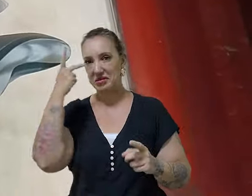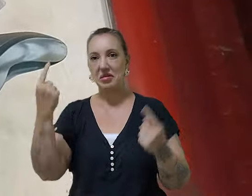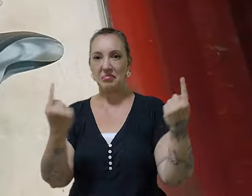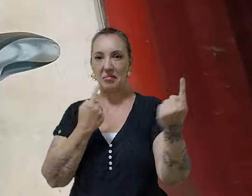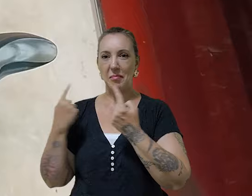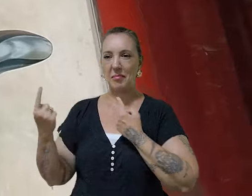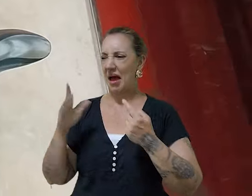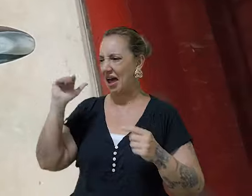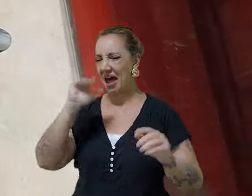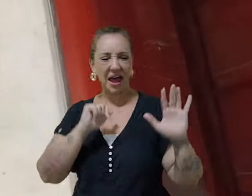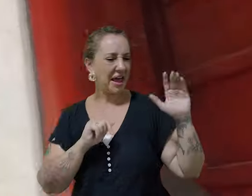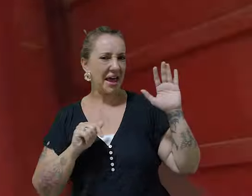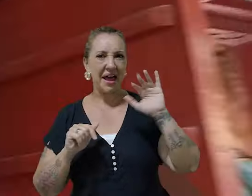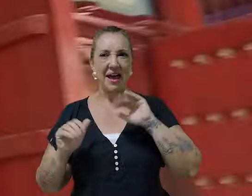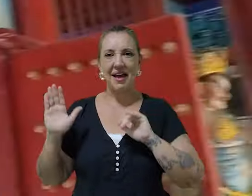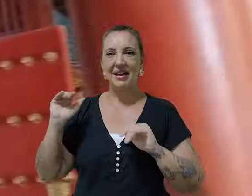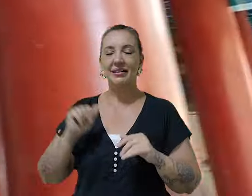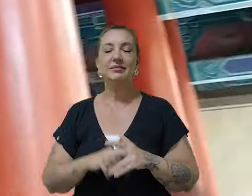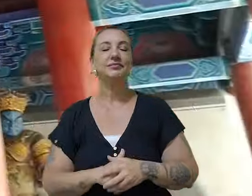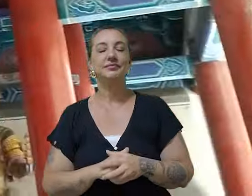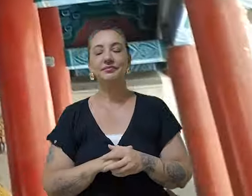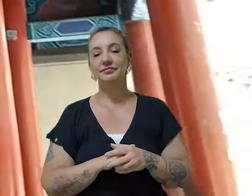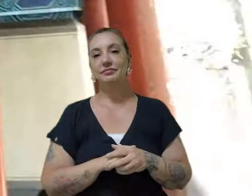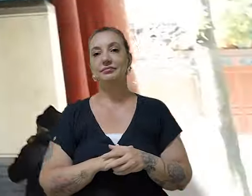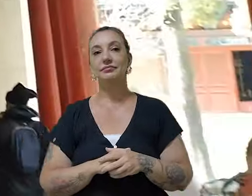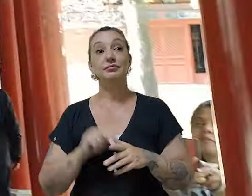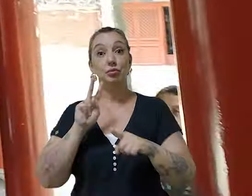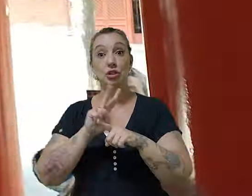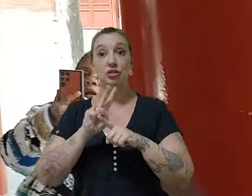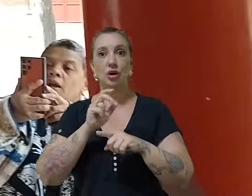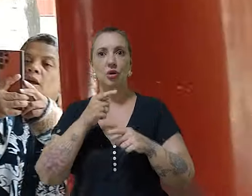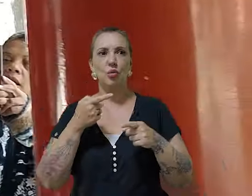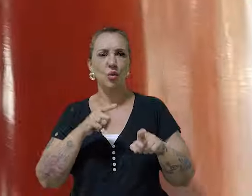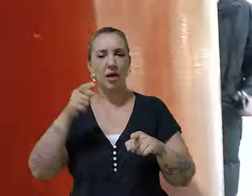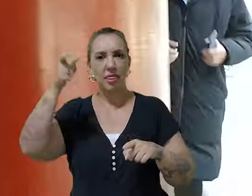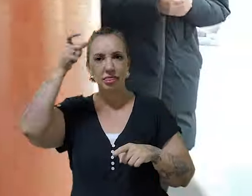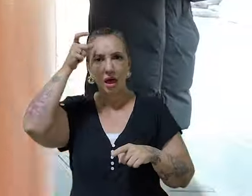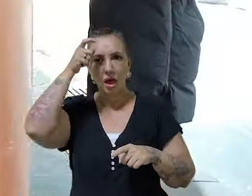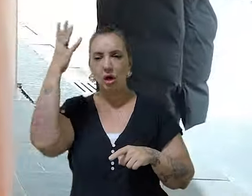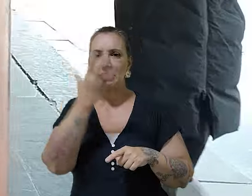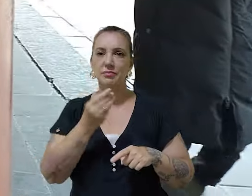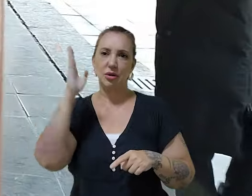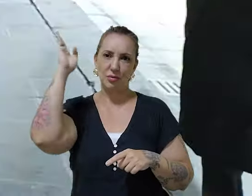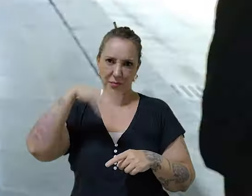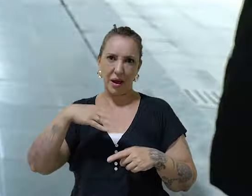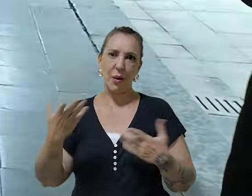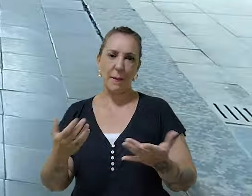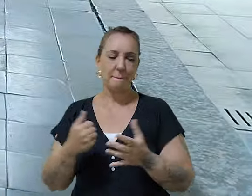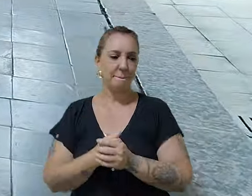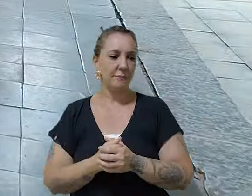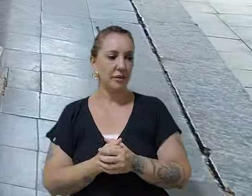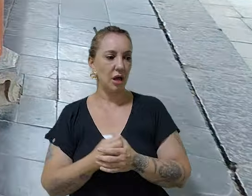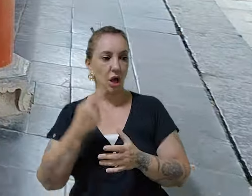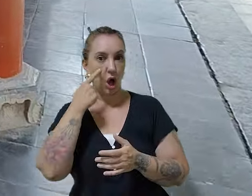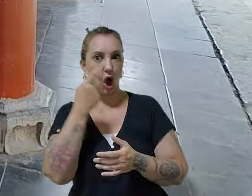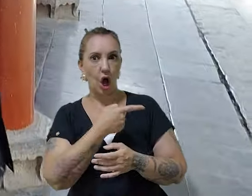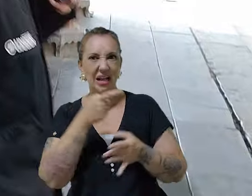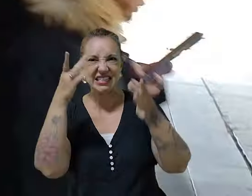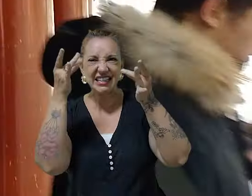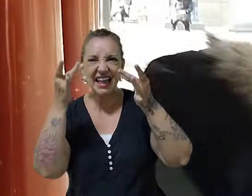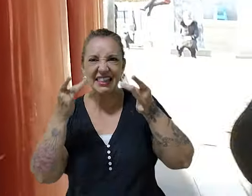De proteger o templo contra demônios ou contra espíritos. Olha esse detalhe